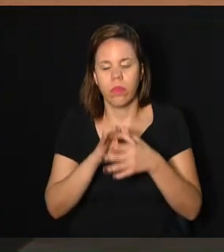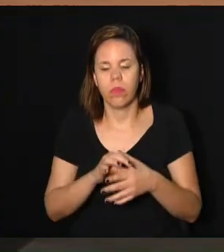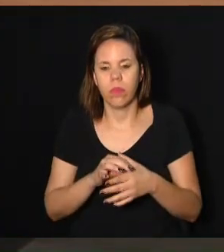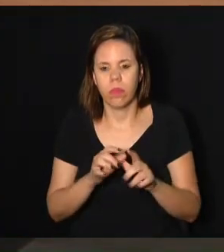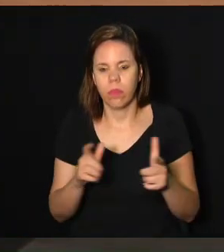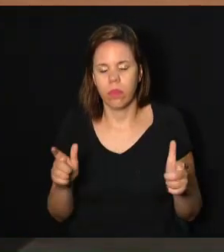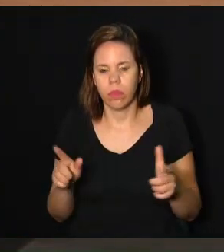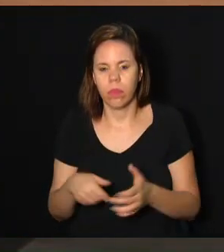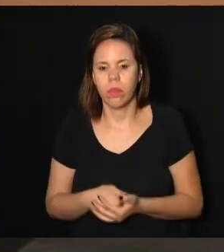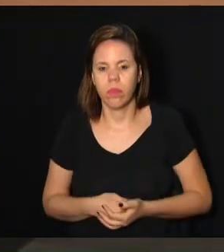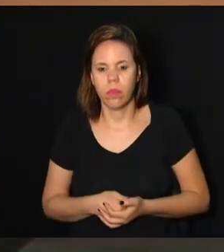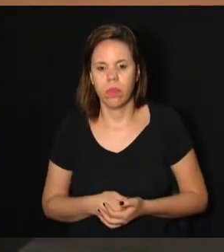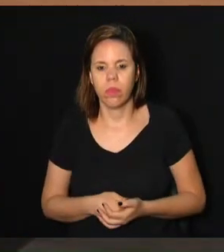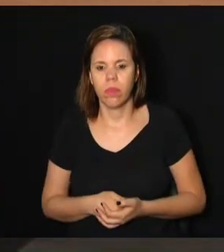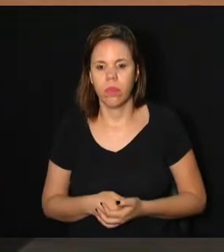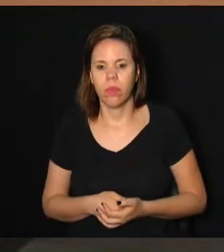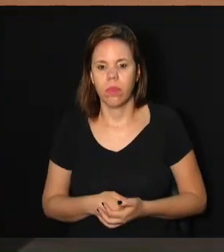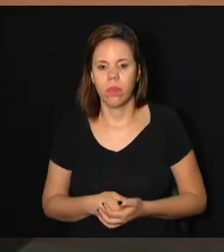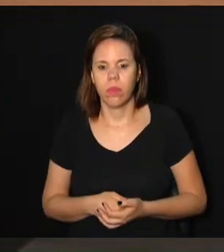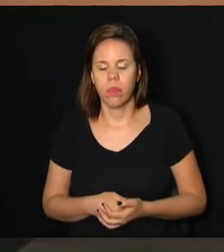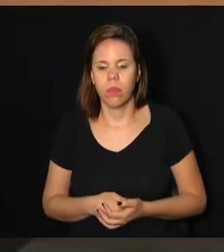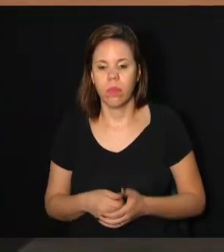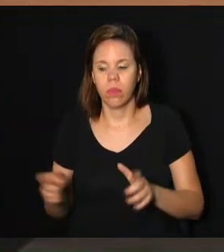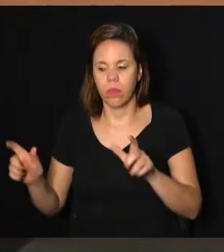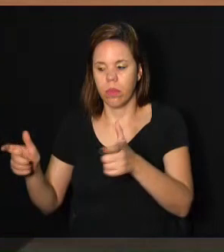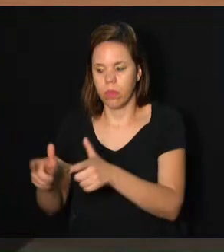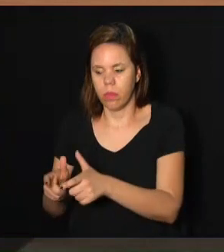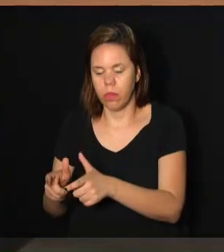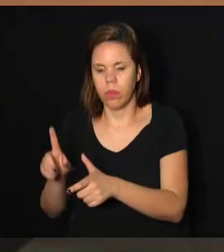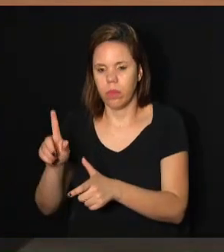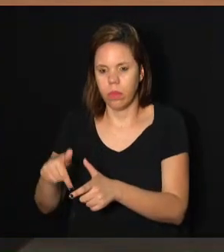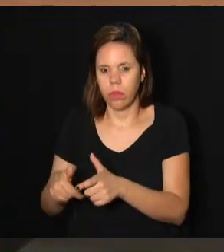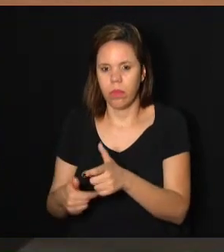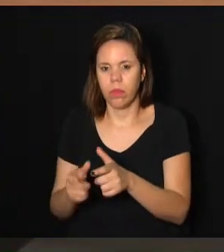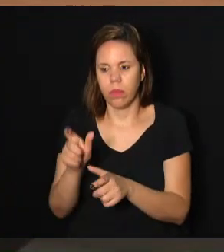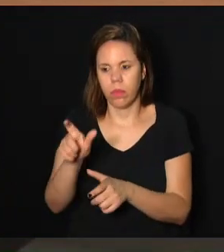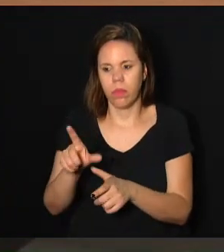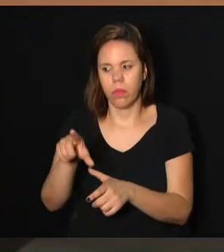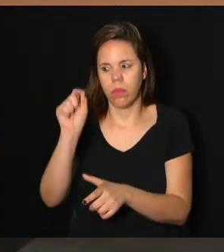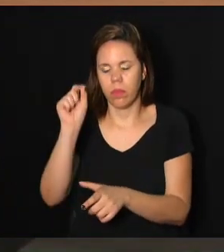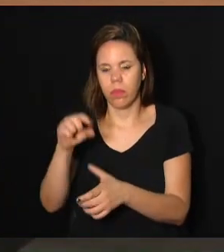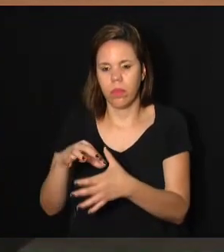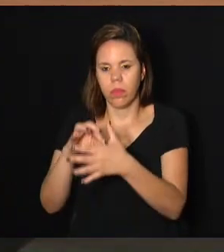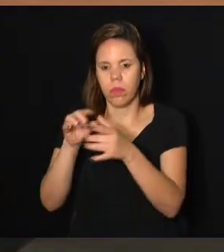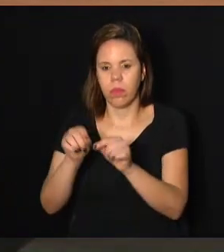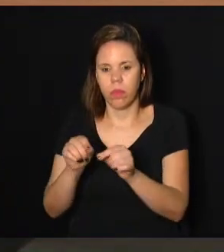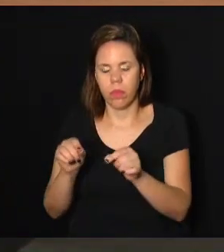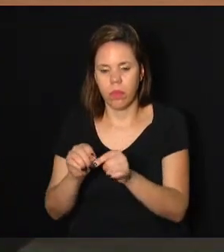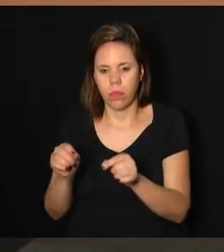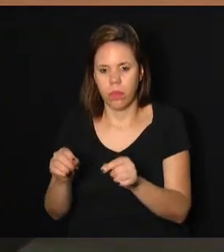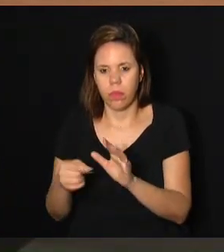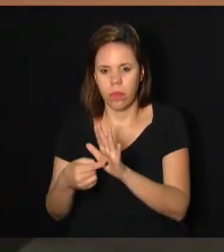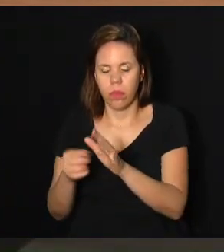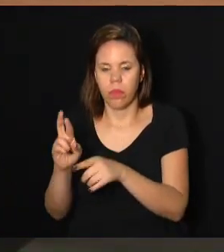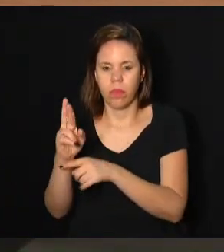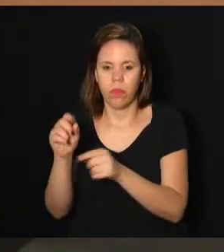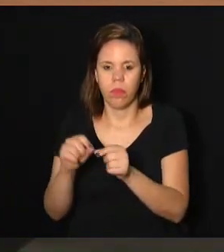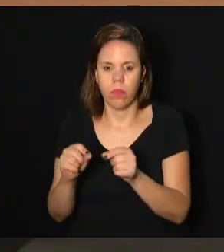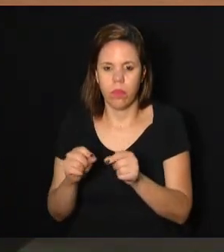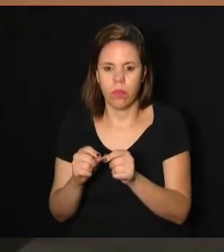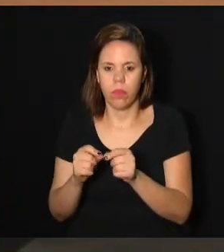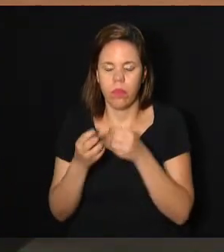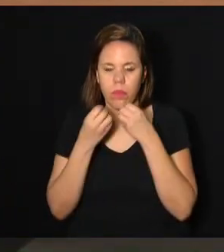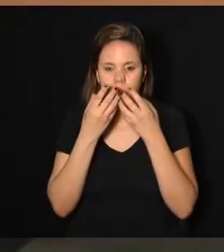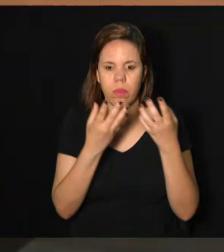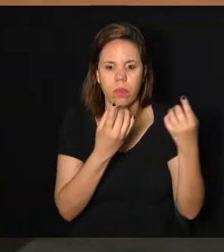maioria. A minoria será constituída por aqueles que, em relação ao governo, expresse posição